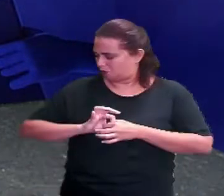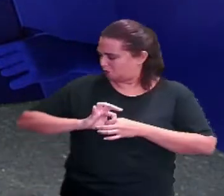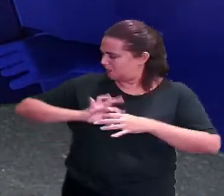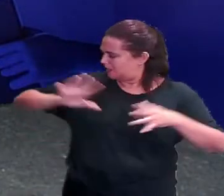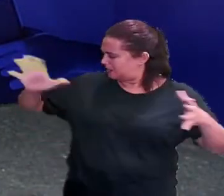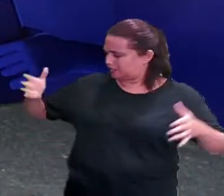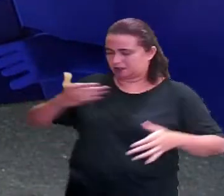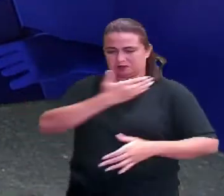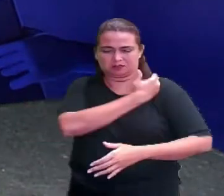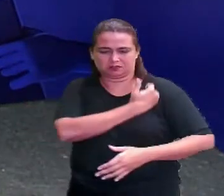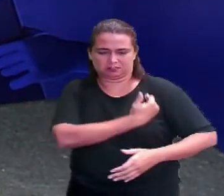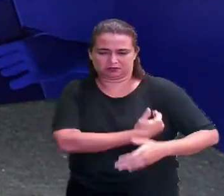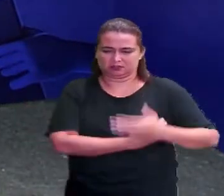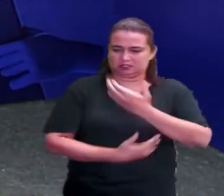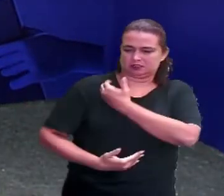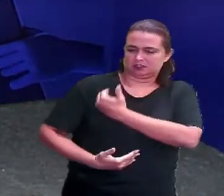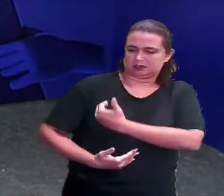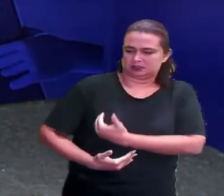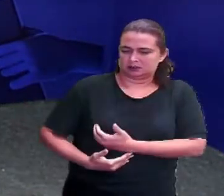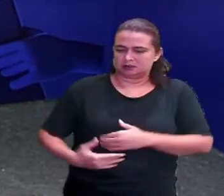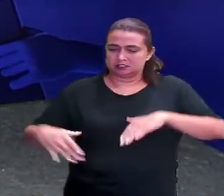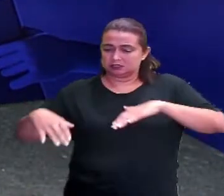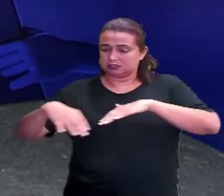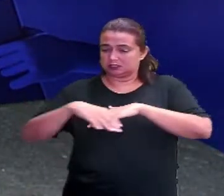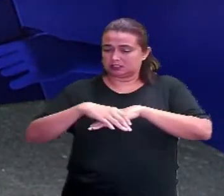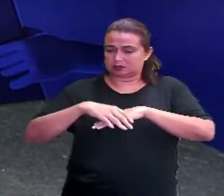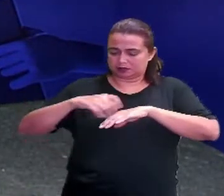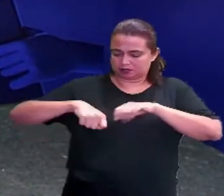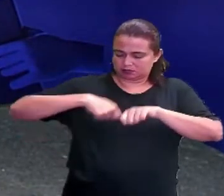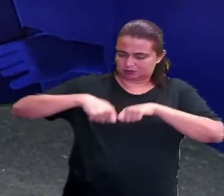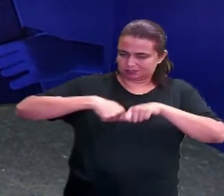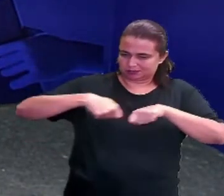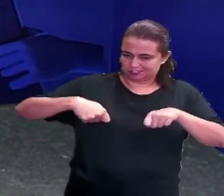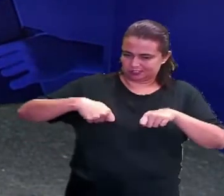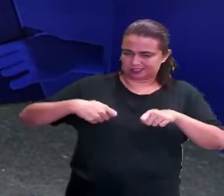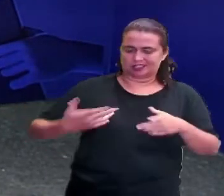um traje característico, né? Um tênis, para poder,